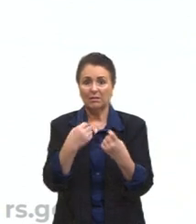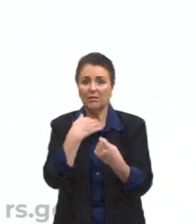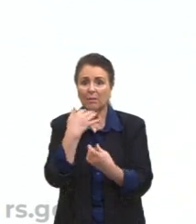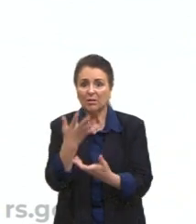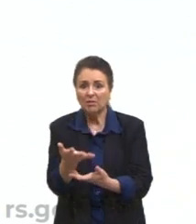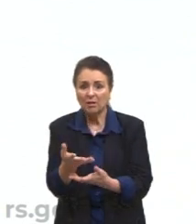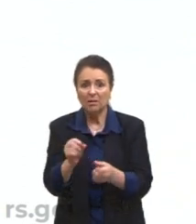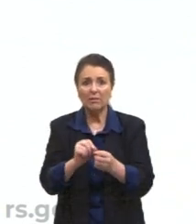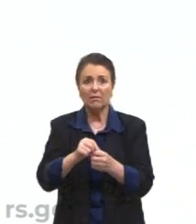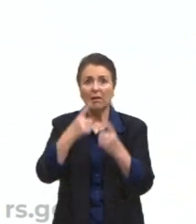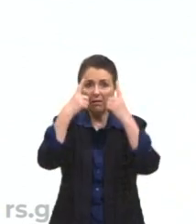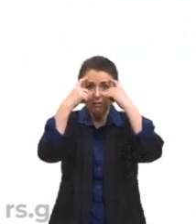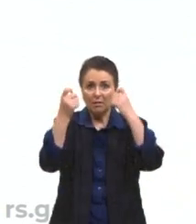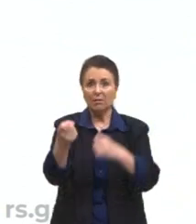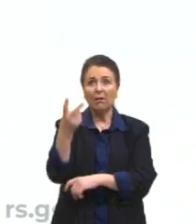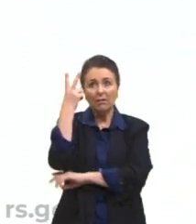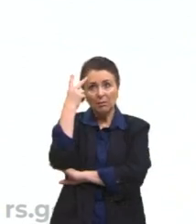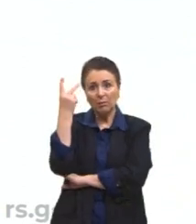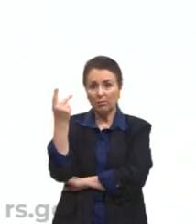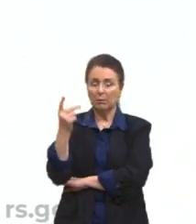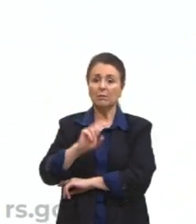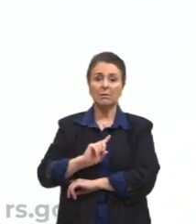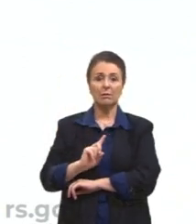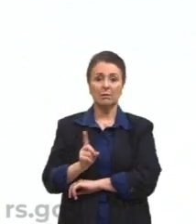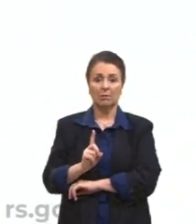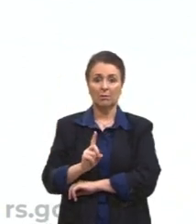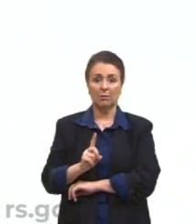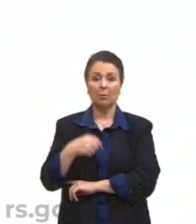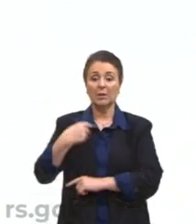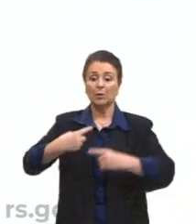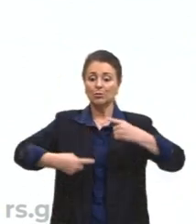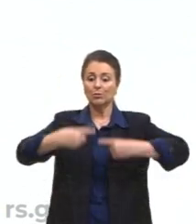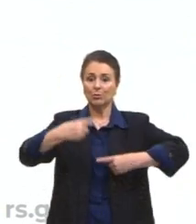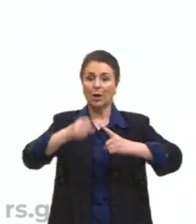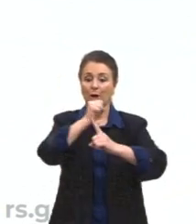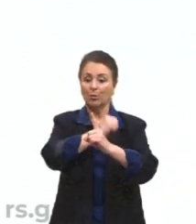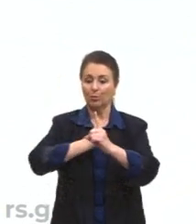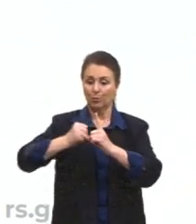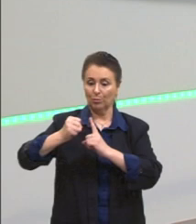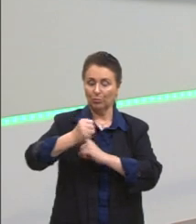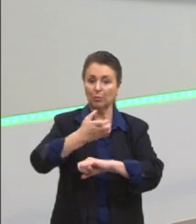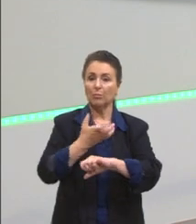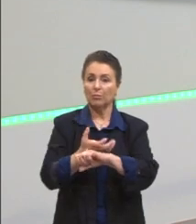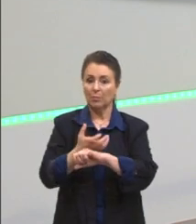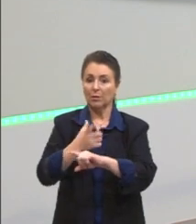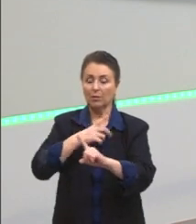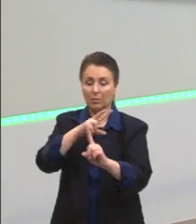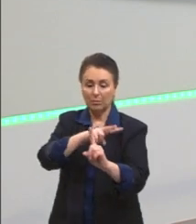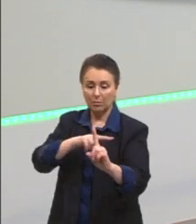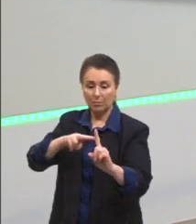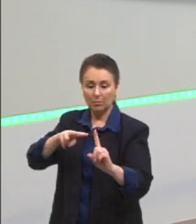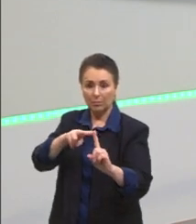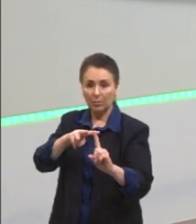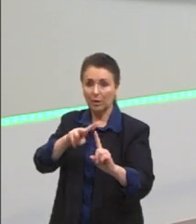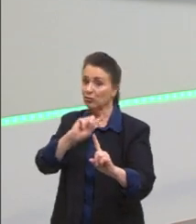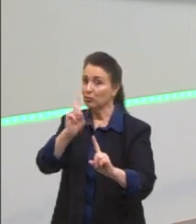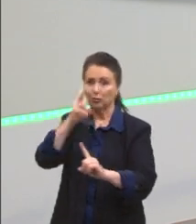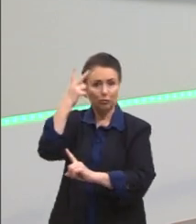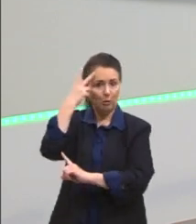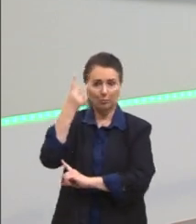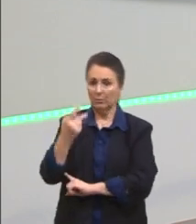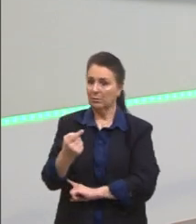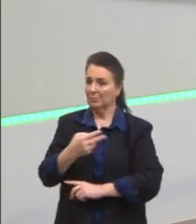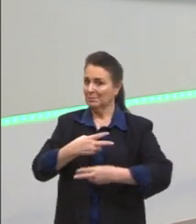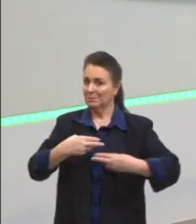a violência não podemos naturalizar a violência né a sociologia tem perspectiva de desnaturalizar as coisas